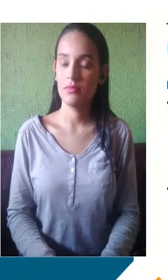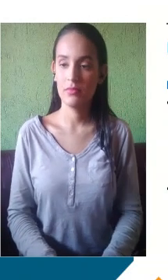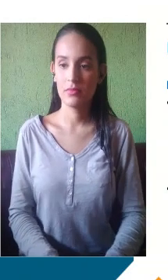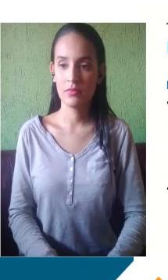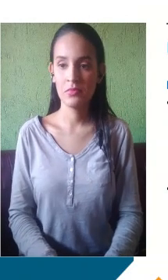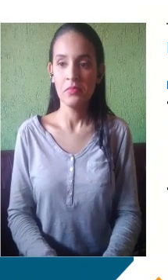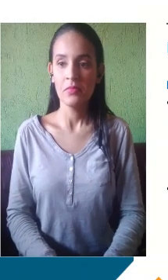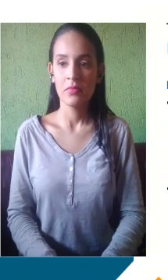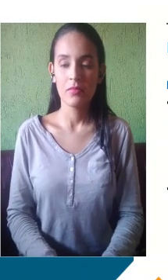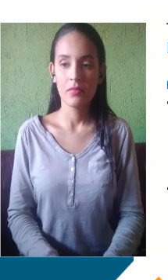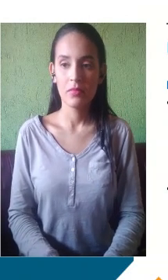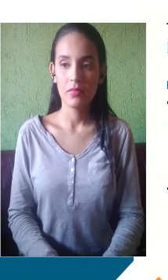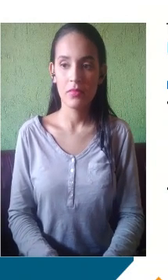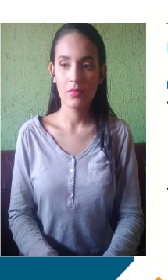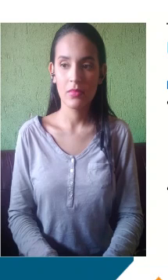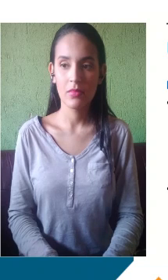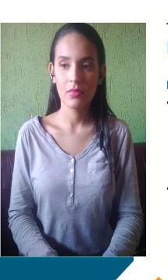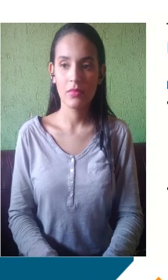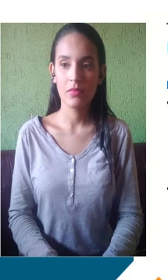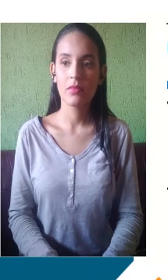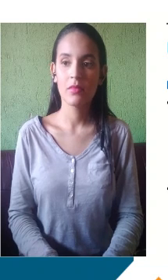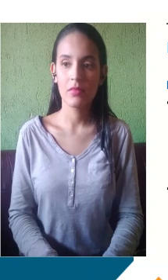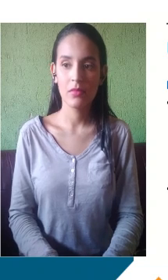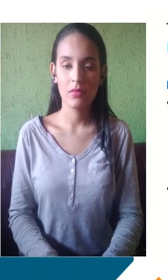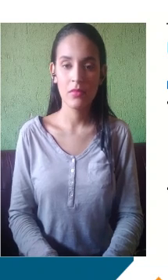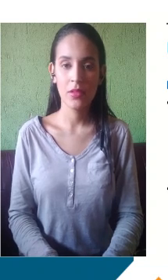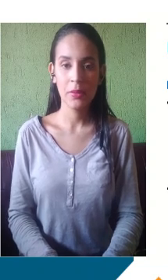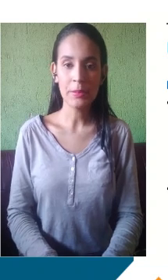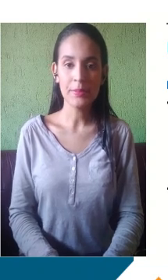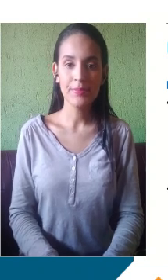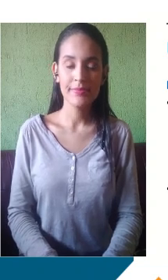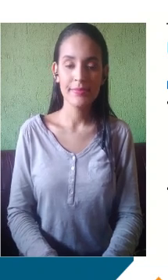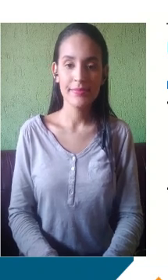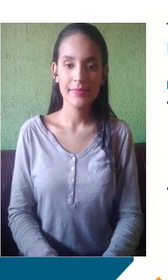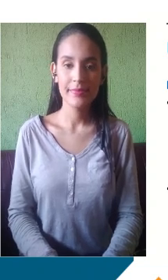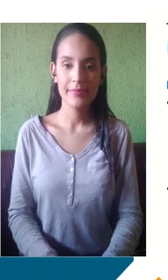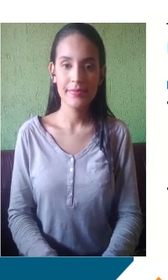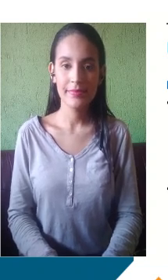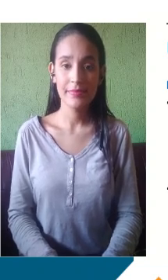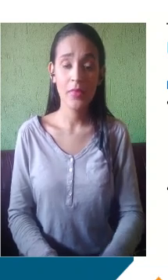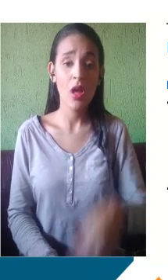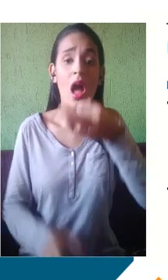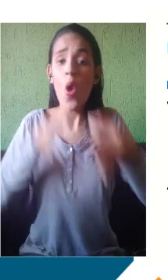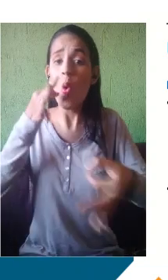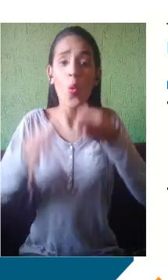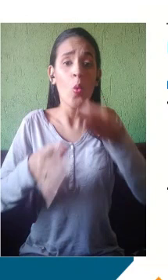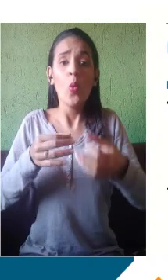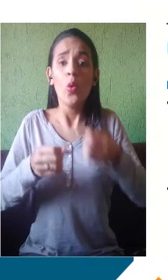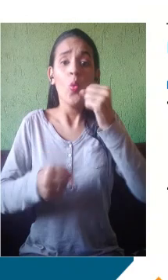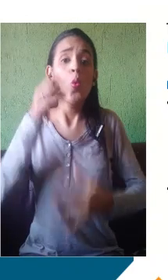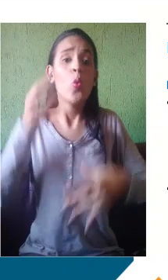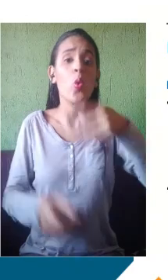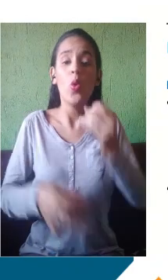posição que ele assume sobre o fato de o Brasil sediar Olimpíadas e Copa, e argumento,